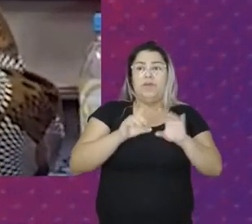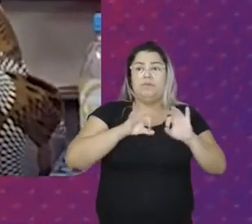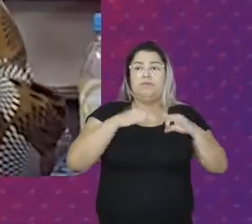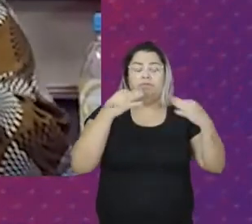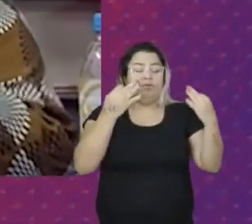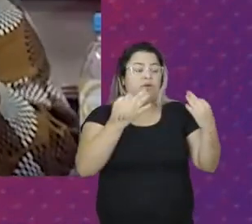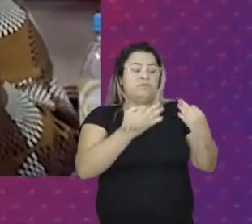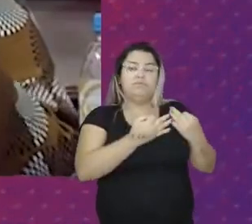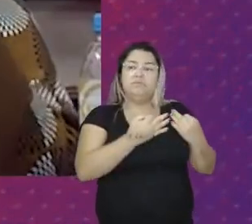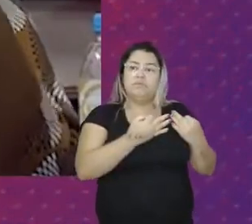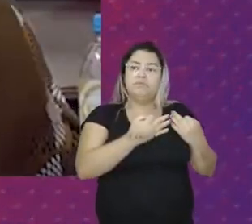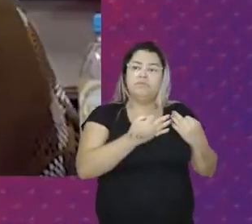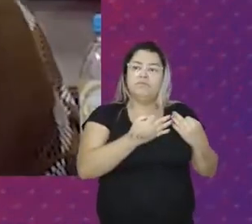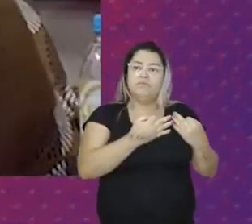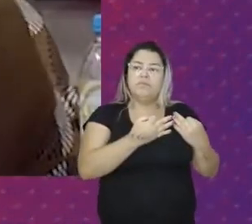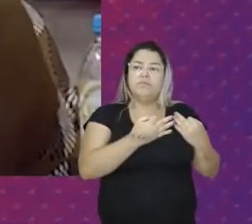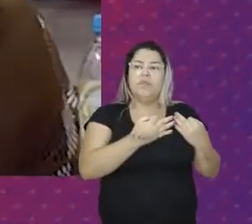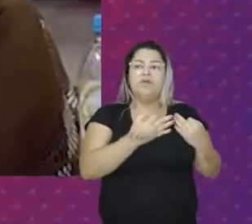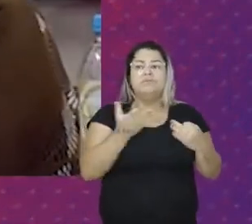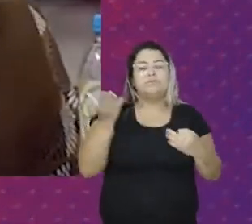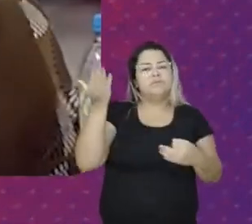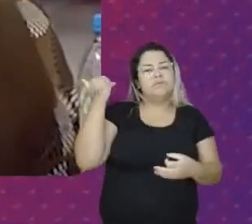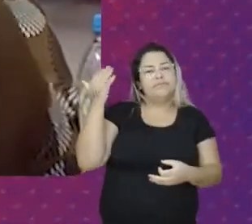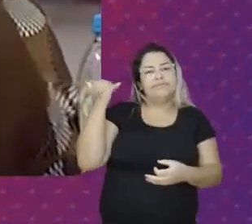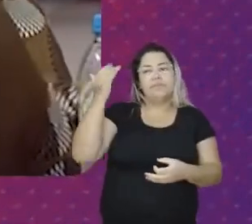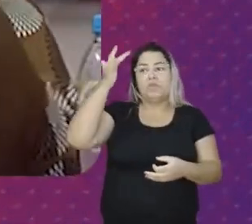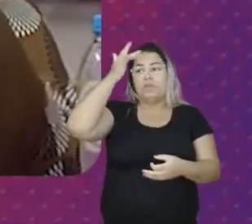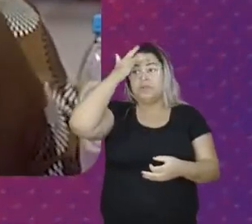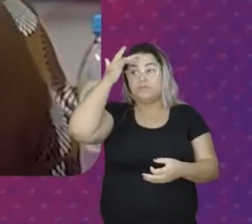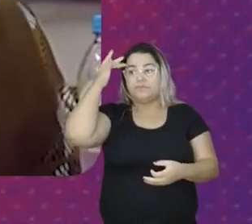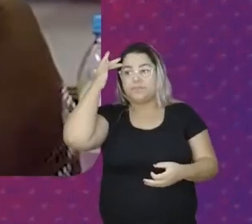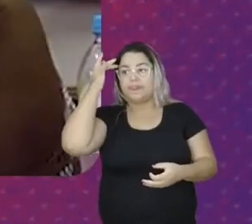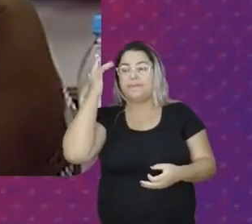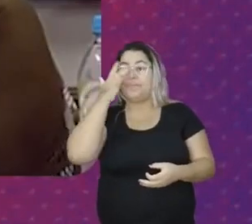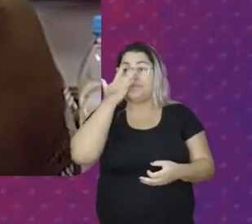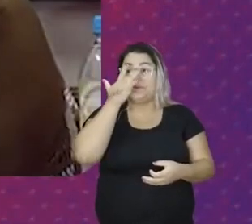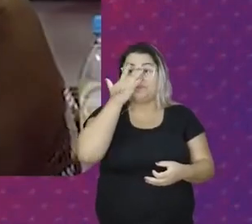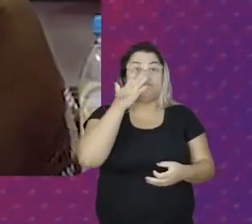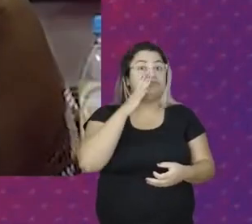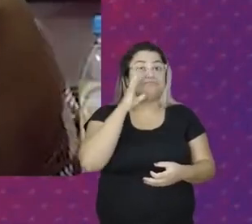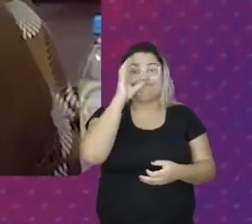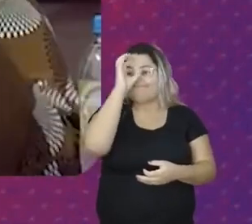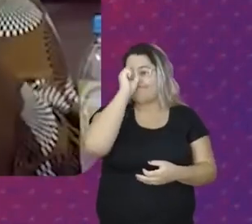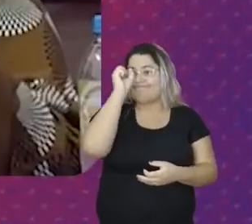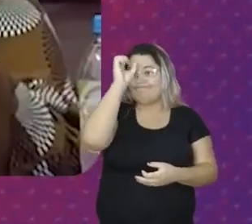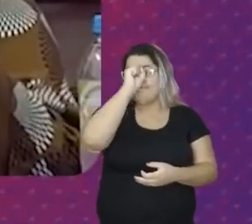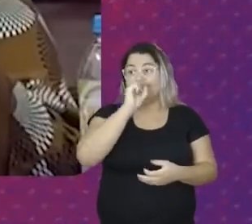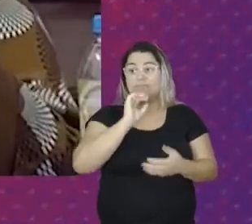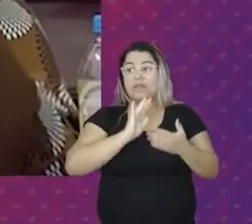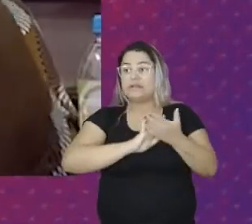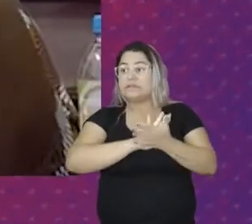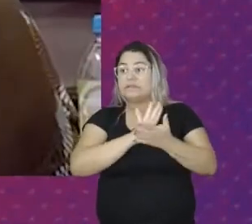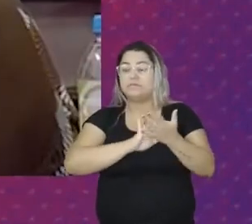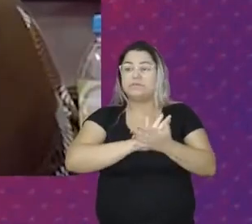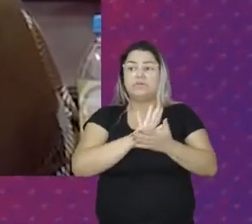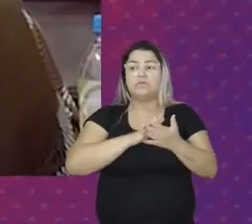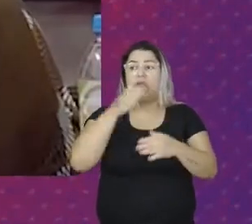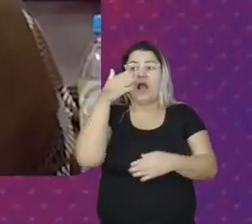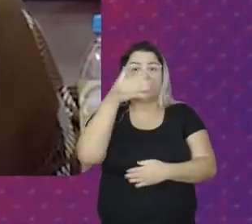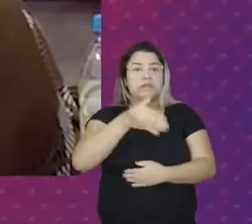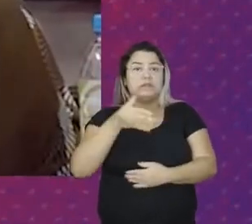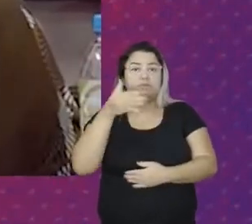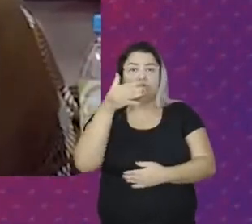família de vocês, naquelas pessoas que não foram alfabetizadas, que não tiveram acesso à